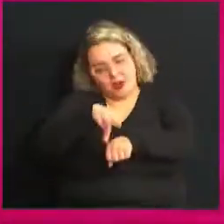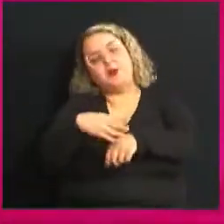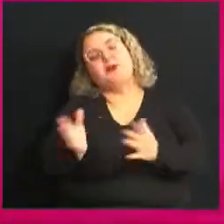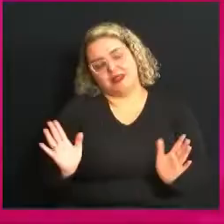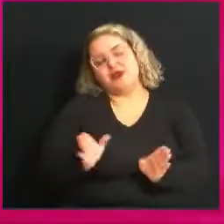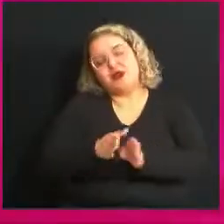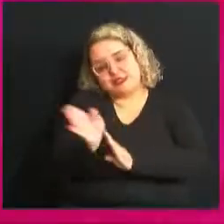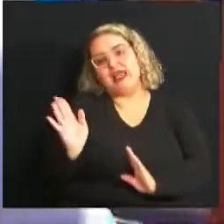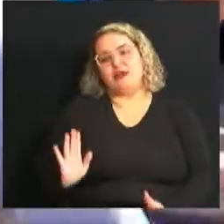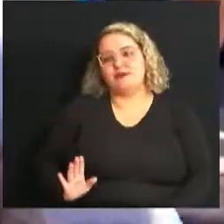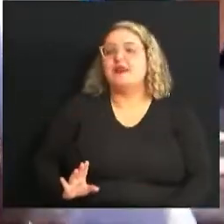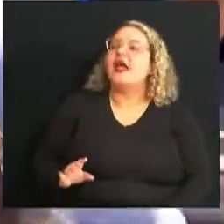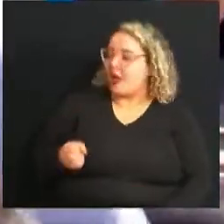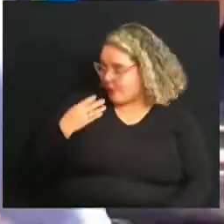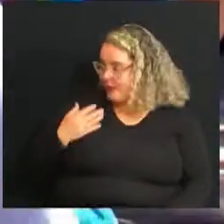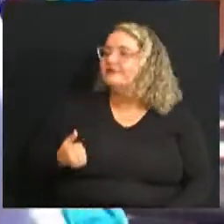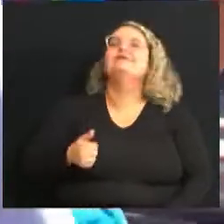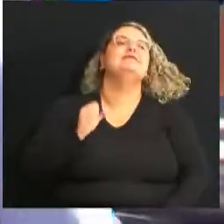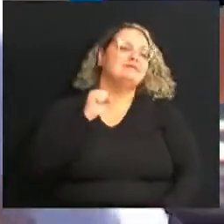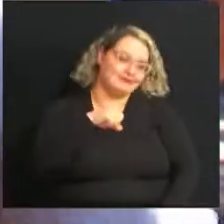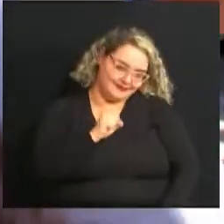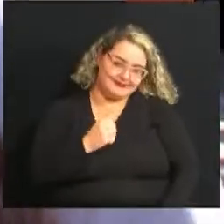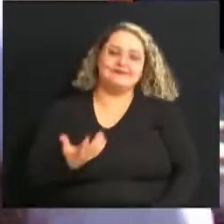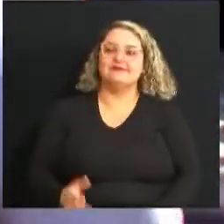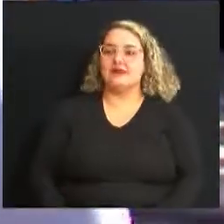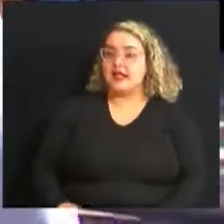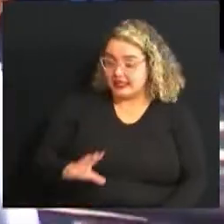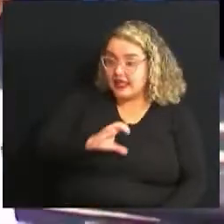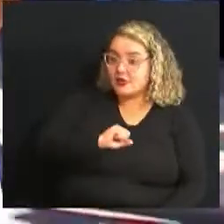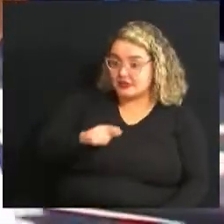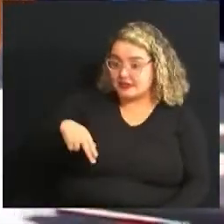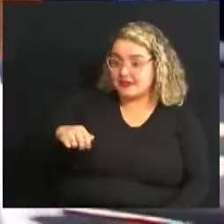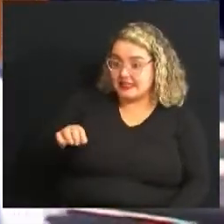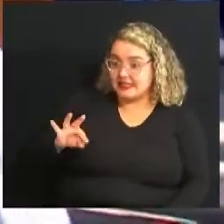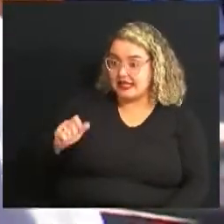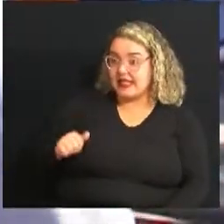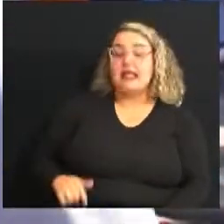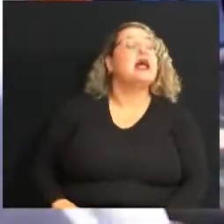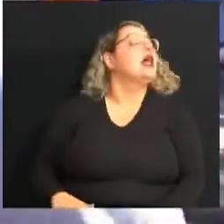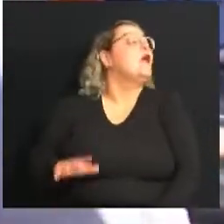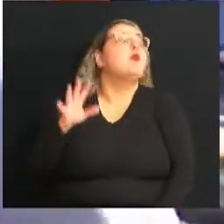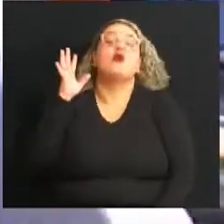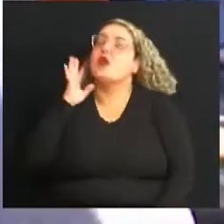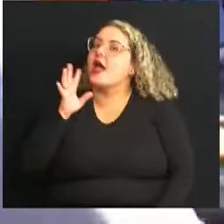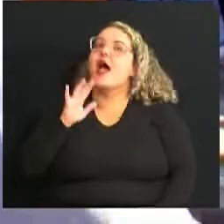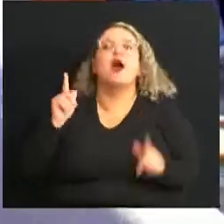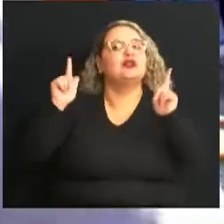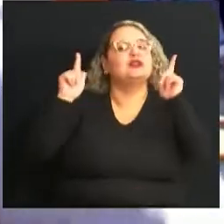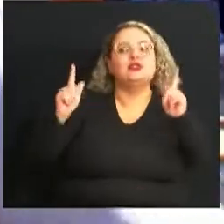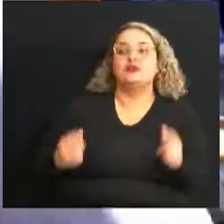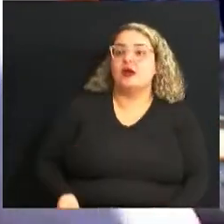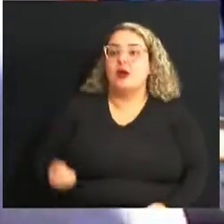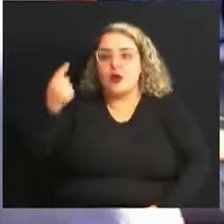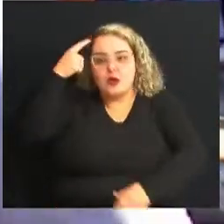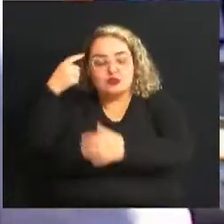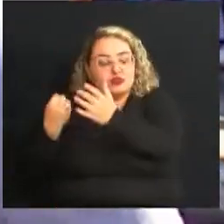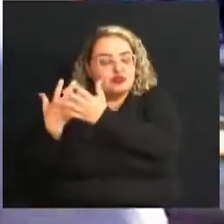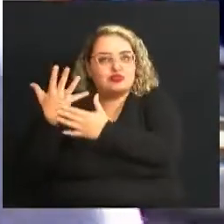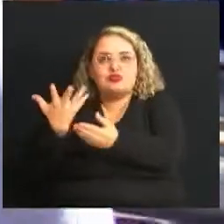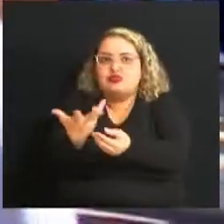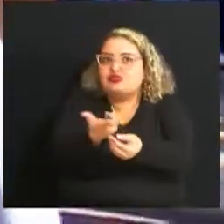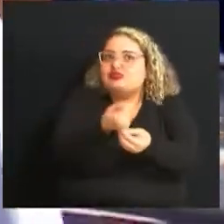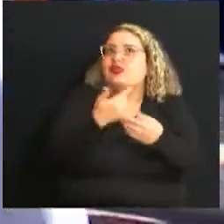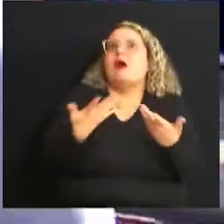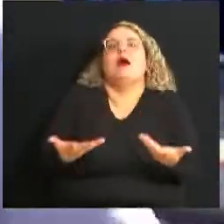pena? Vale. Bom, e aí, tá gostando, Natália? Muito. Tá muito divertido, tá muito criativo essas artes.